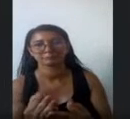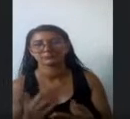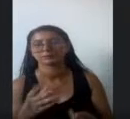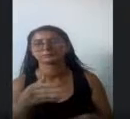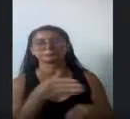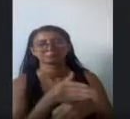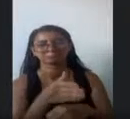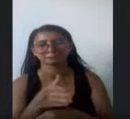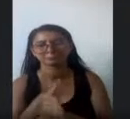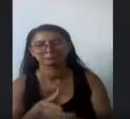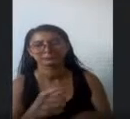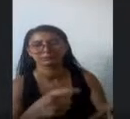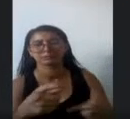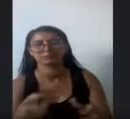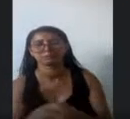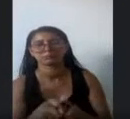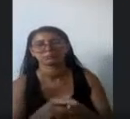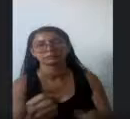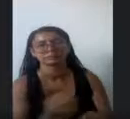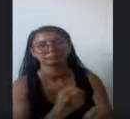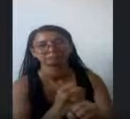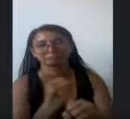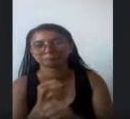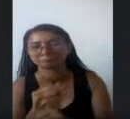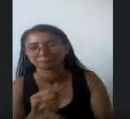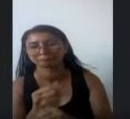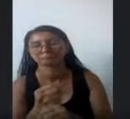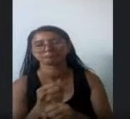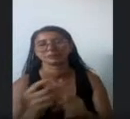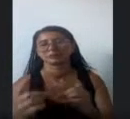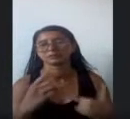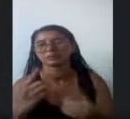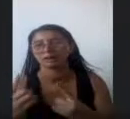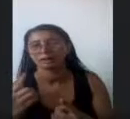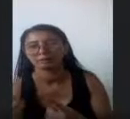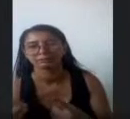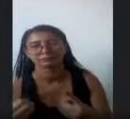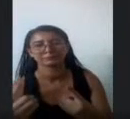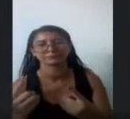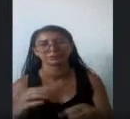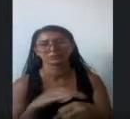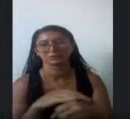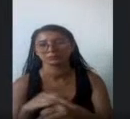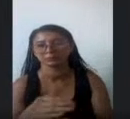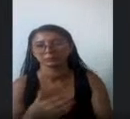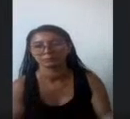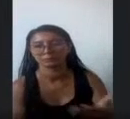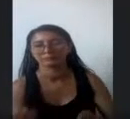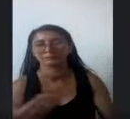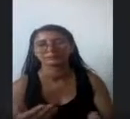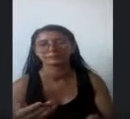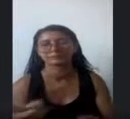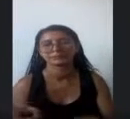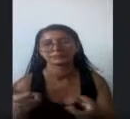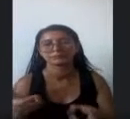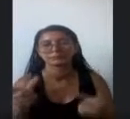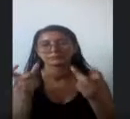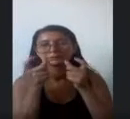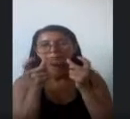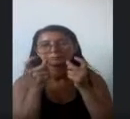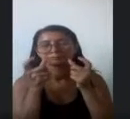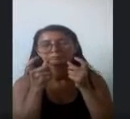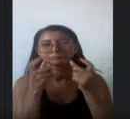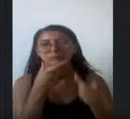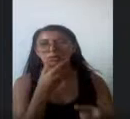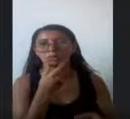também, participo de rodas de diálogo, rodas de conversa, e a gente nota o interesse dos homens quando a gente chega nesses espaços,